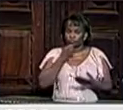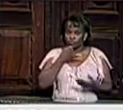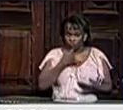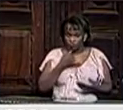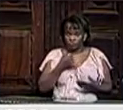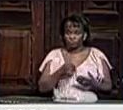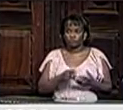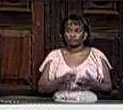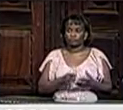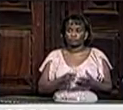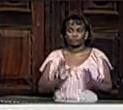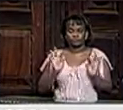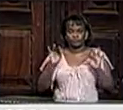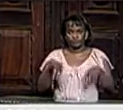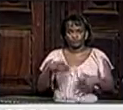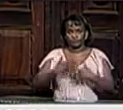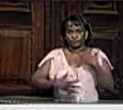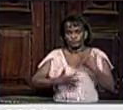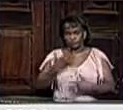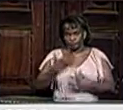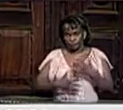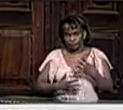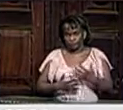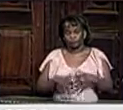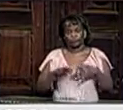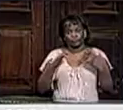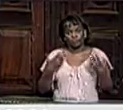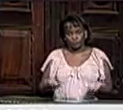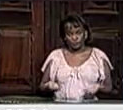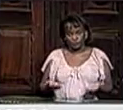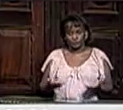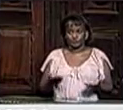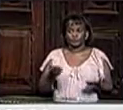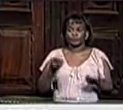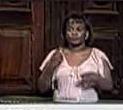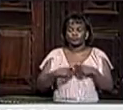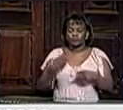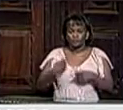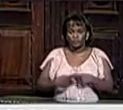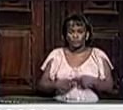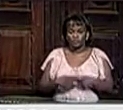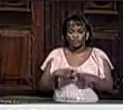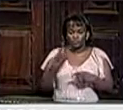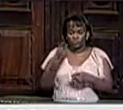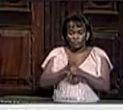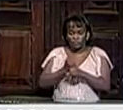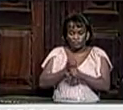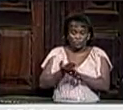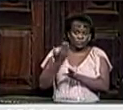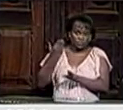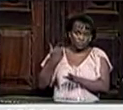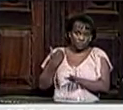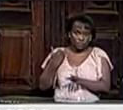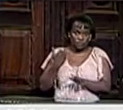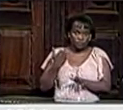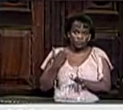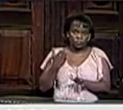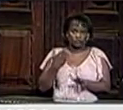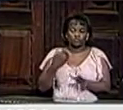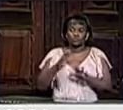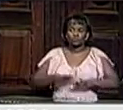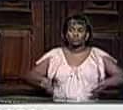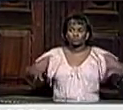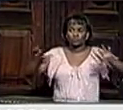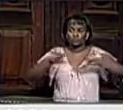infelizmente, fracassada. Ora, então por que nesses 2 anos anteriores,